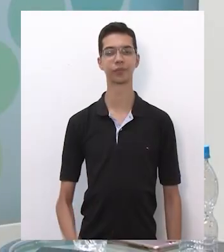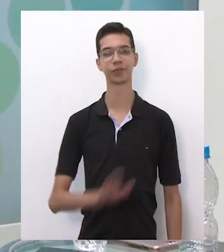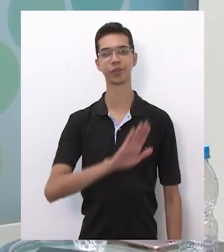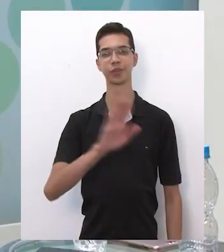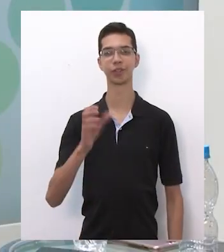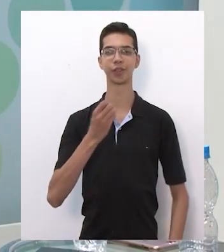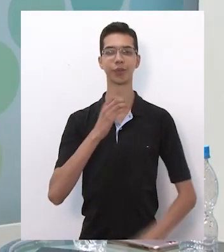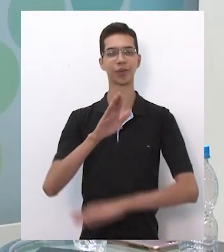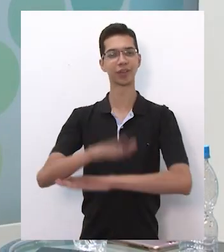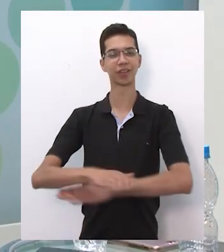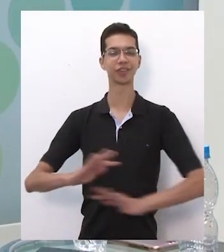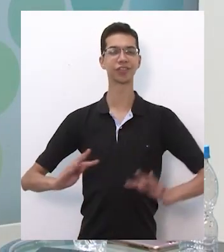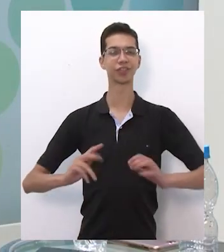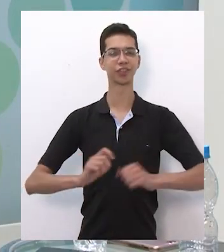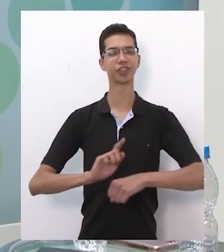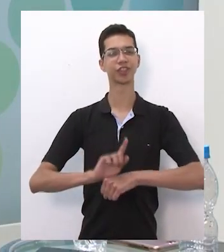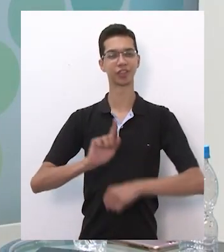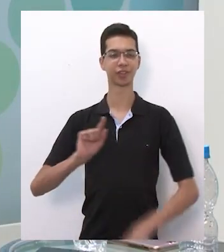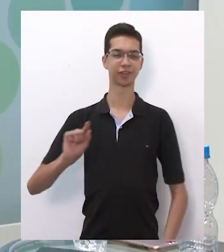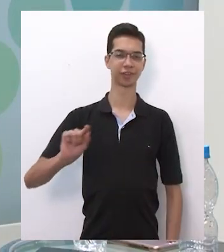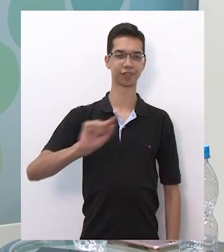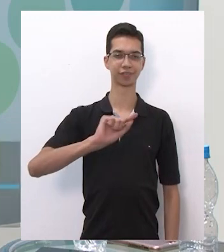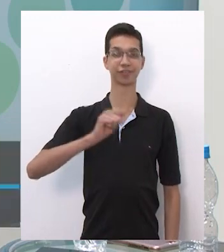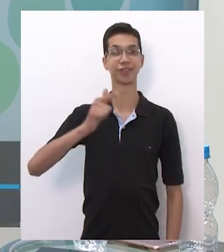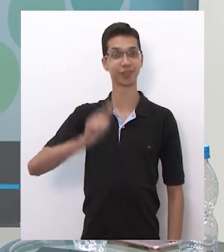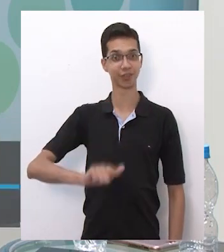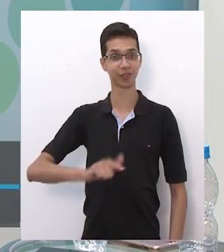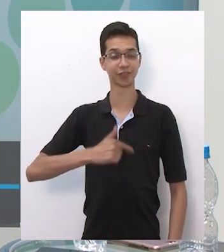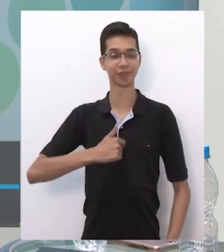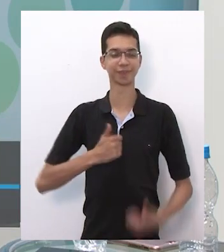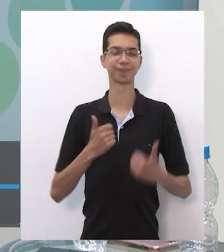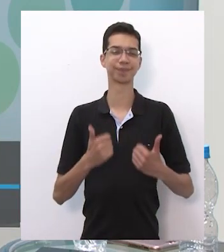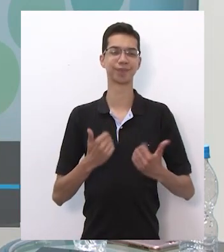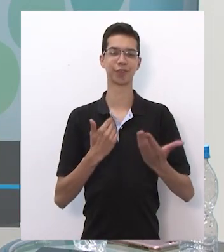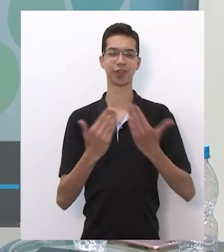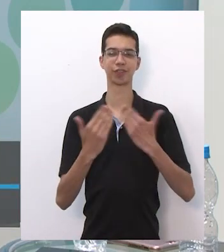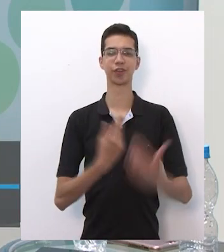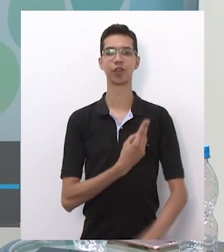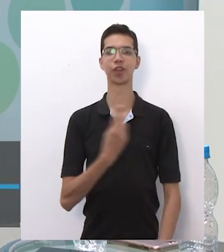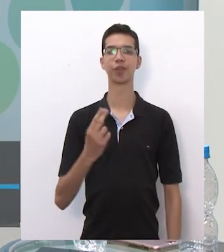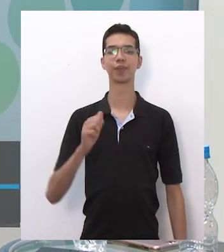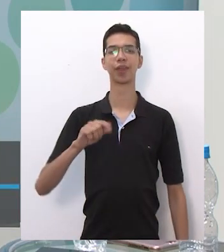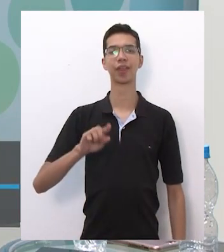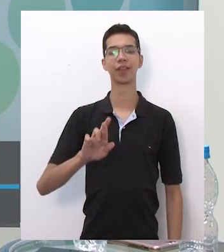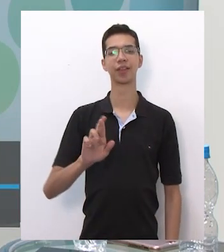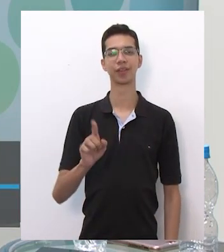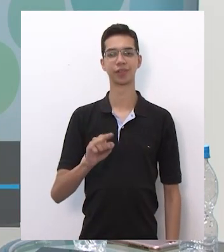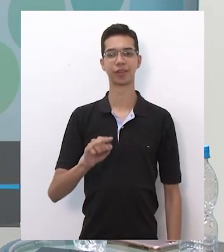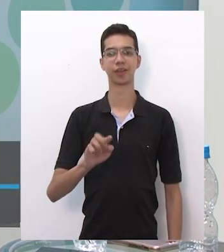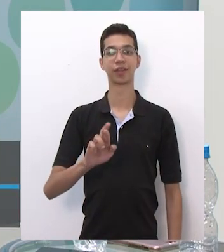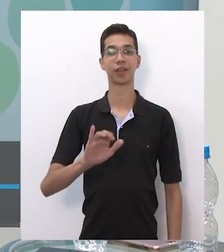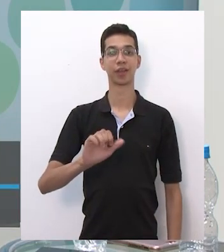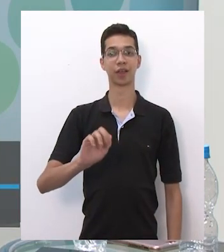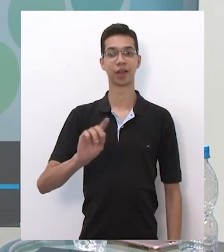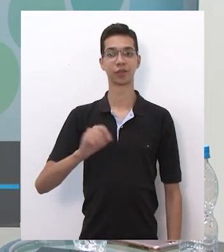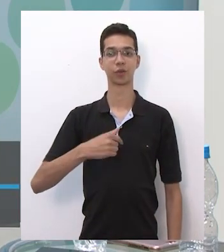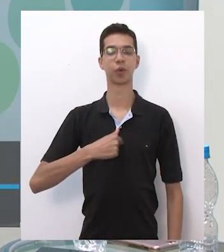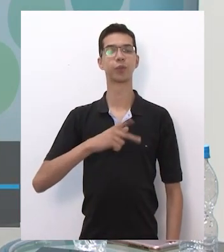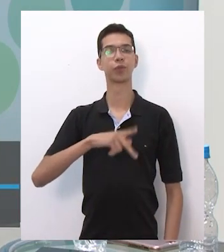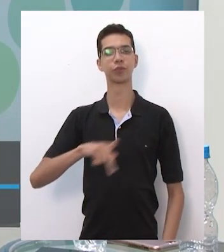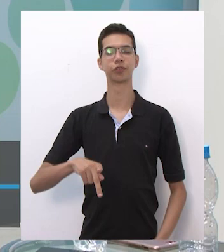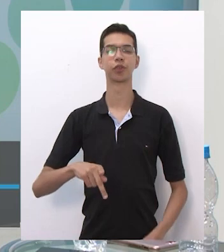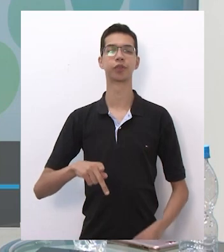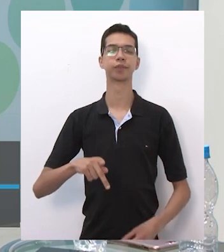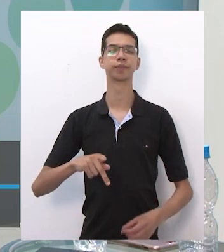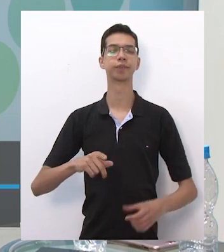boa tarde, gestores. Que bom falar mais uma vez com vocês. Meu nome é André Ricardo, sou professor de Tecnologia e Inovação no CIEBP, o Centro